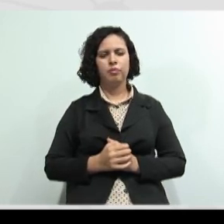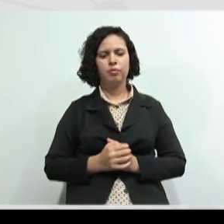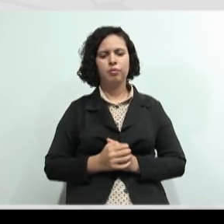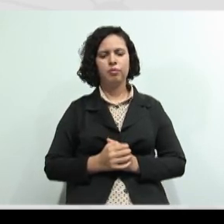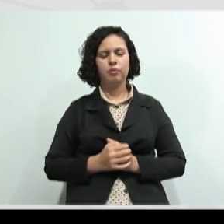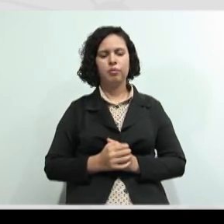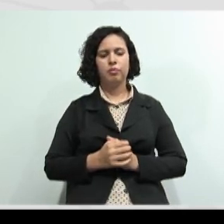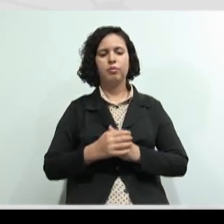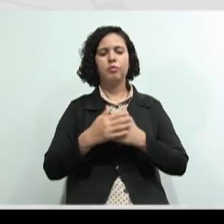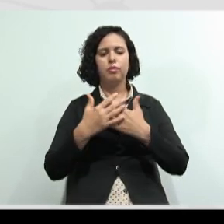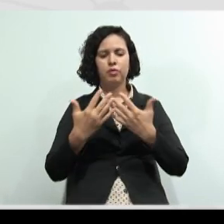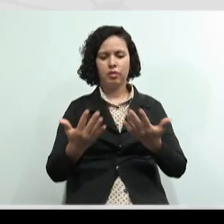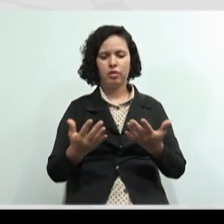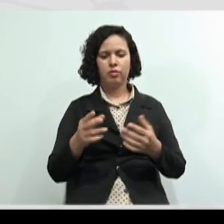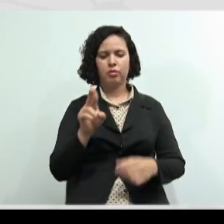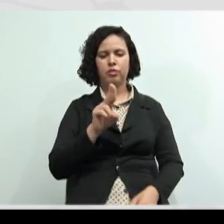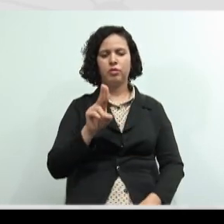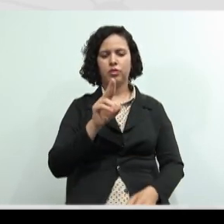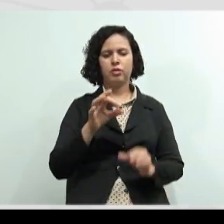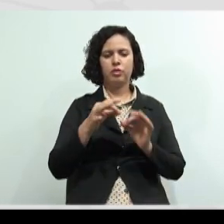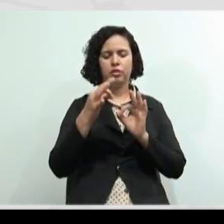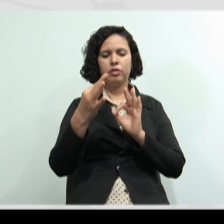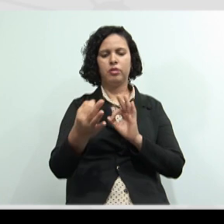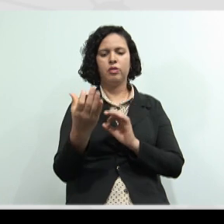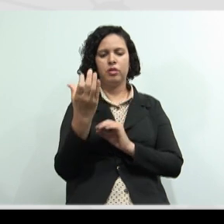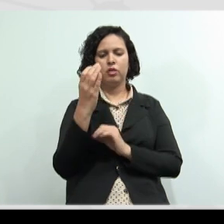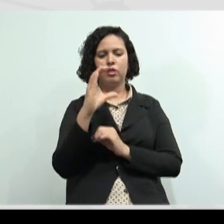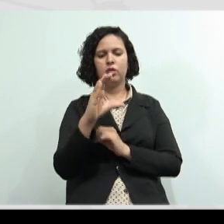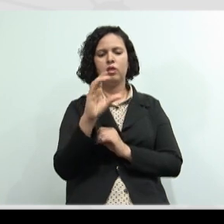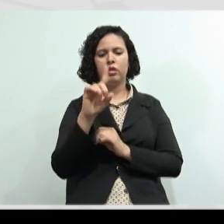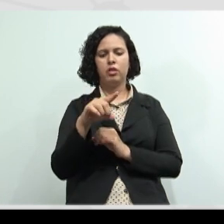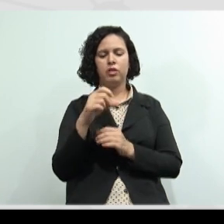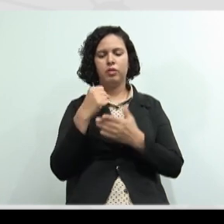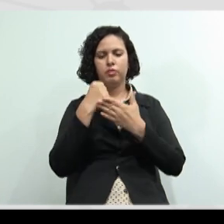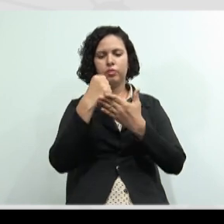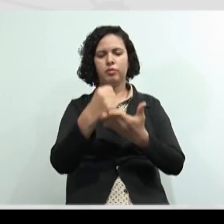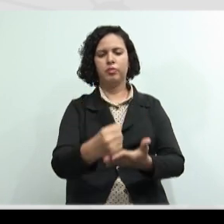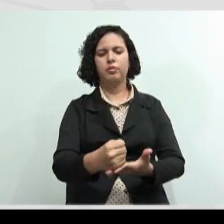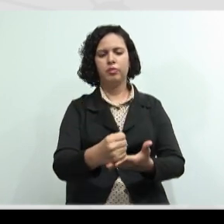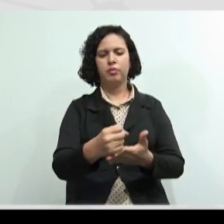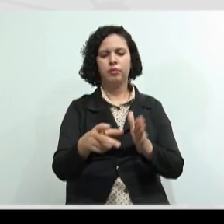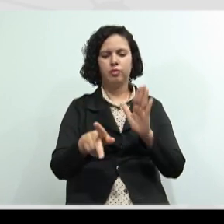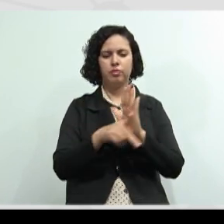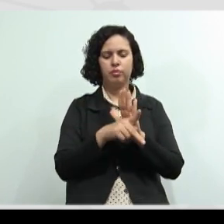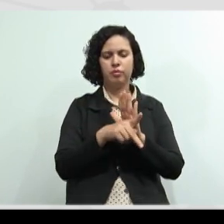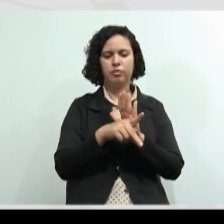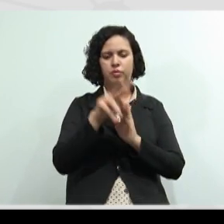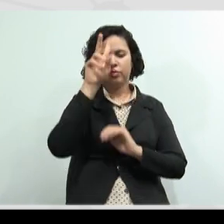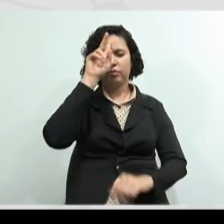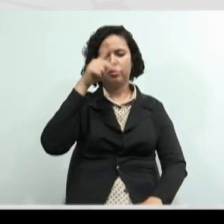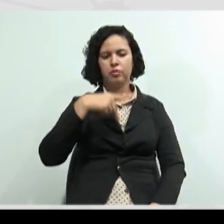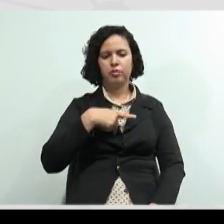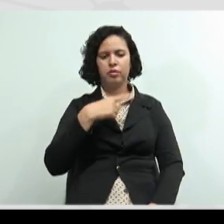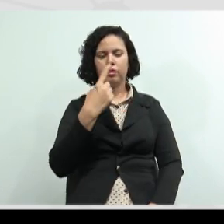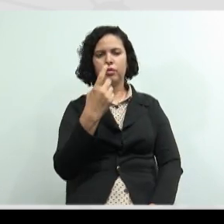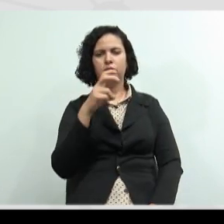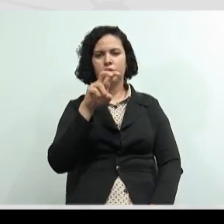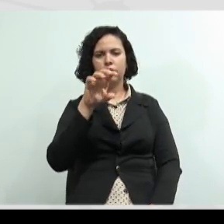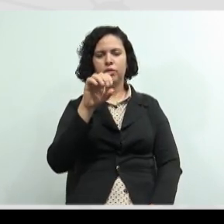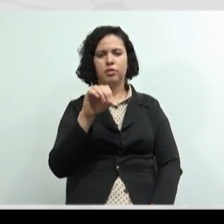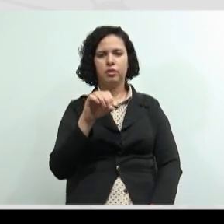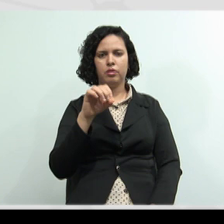Por meio dessas linhas de créditos, são financiados projetos individuais de até R$150 mil